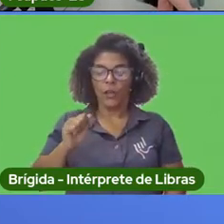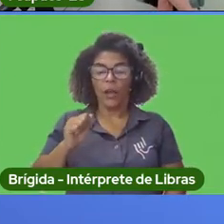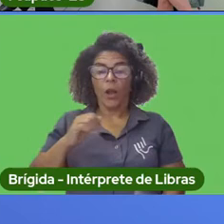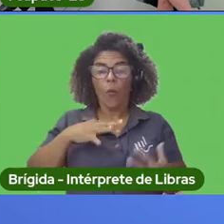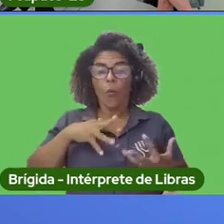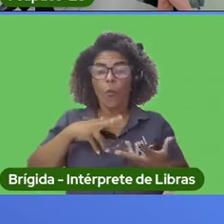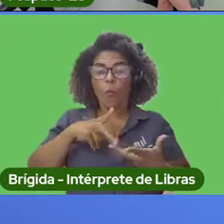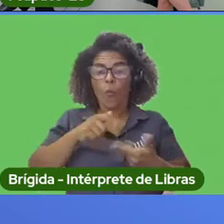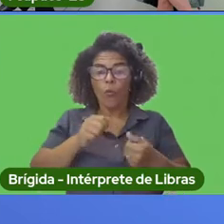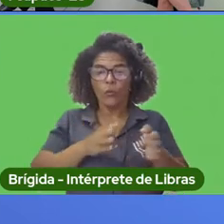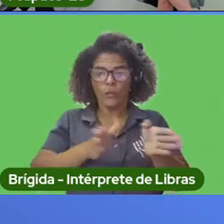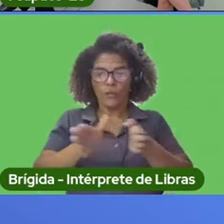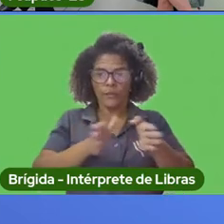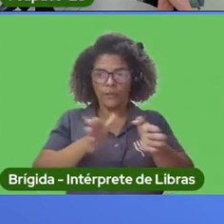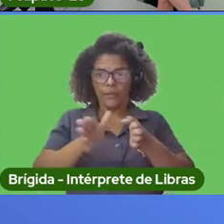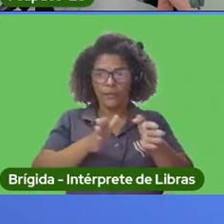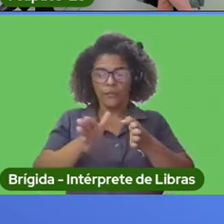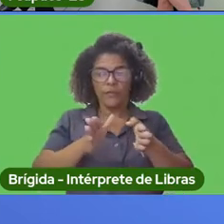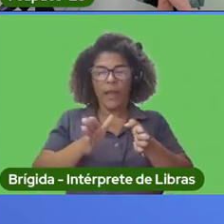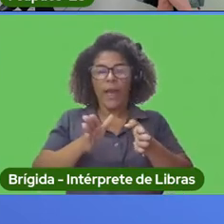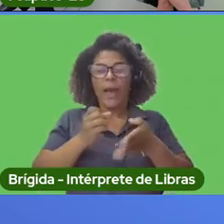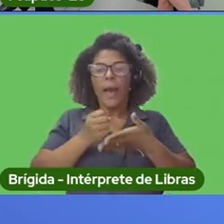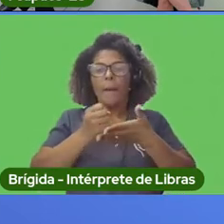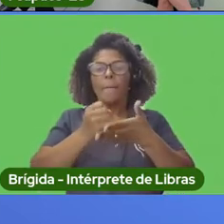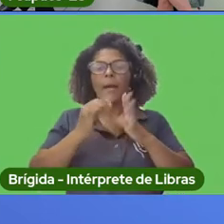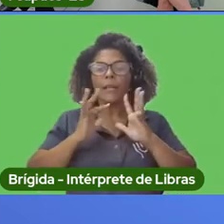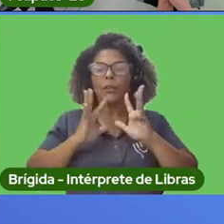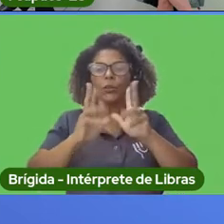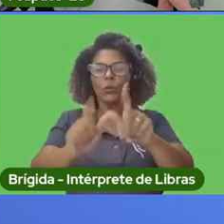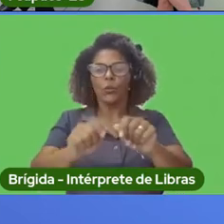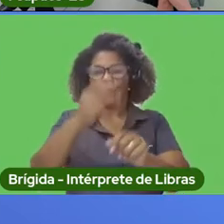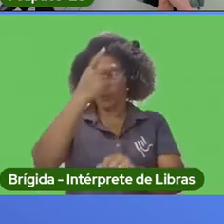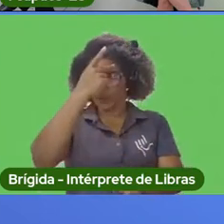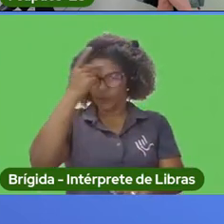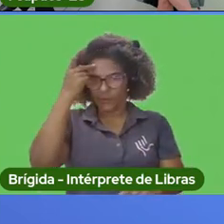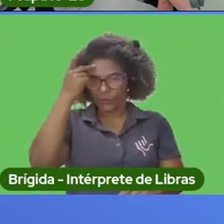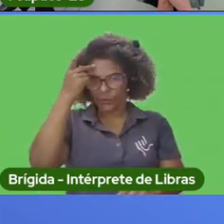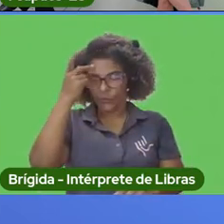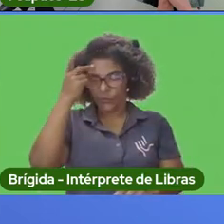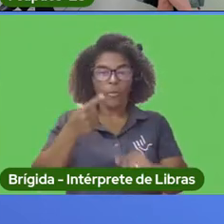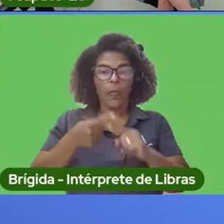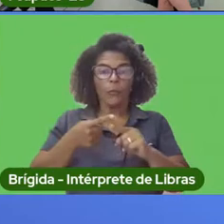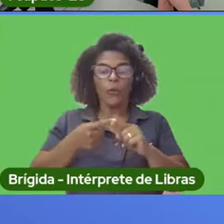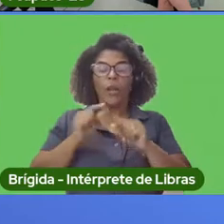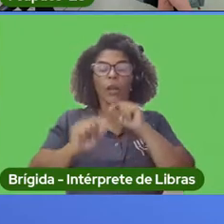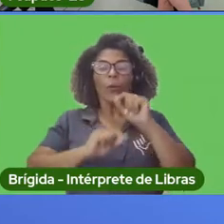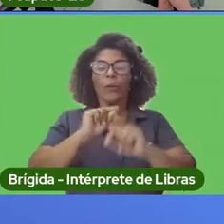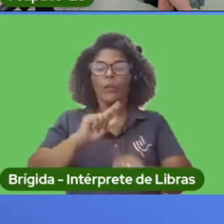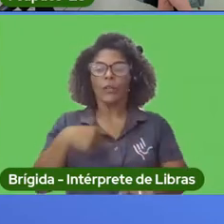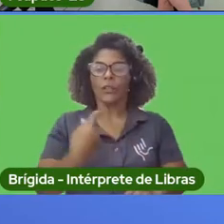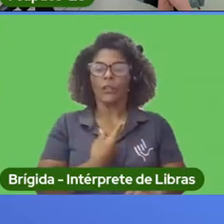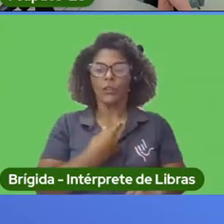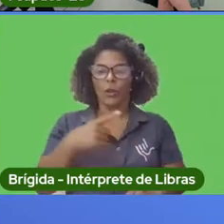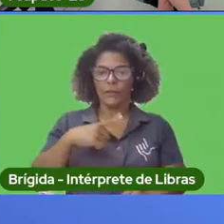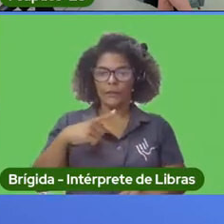mundo que ele vai ser benéfico para todas as pessoas, né, porque o que nós temos, o mundo